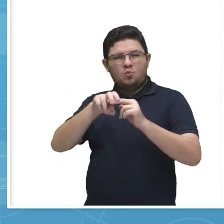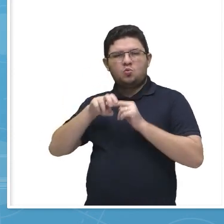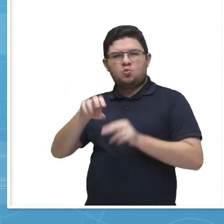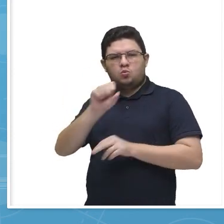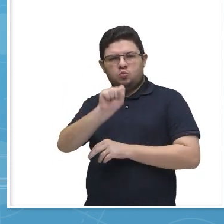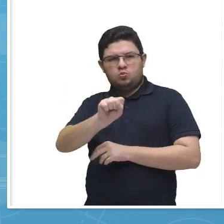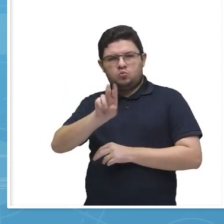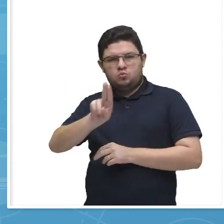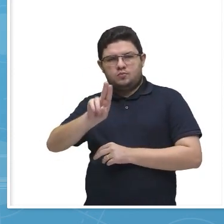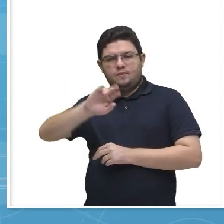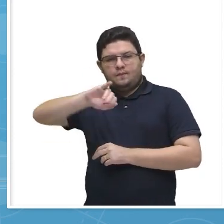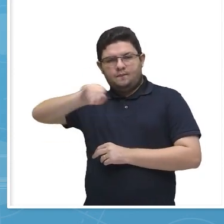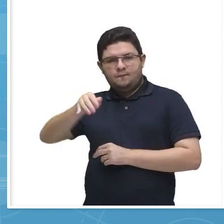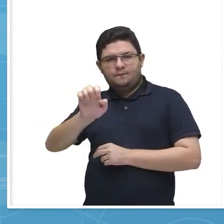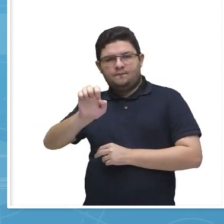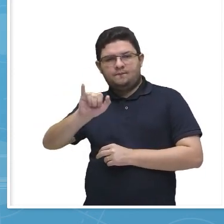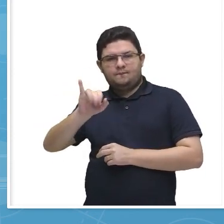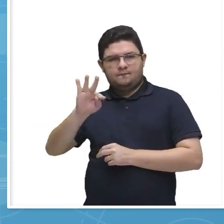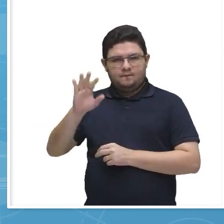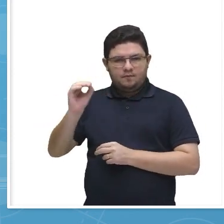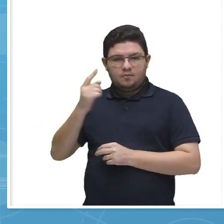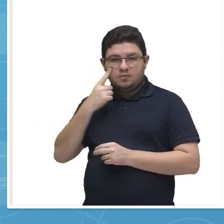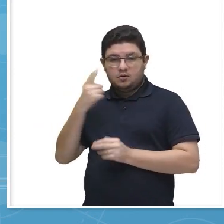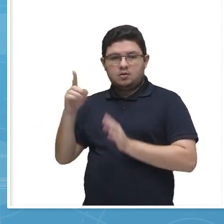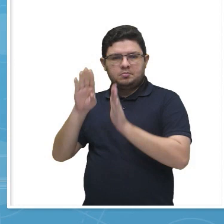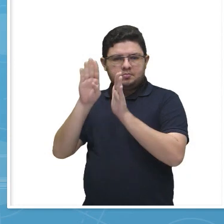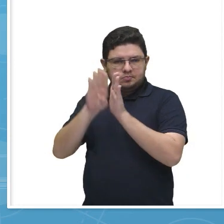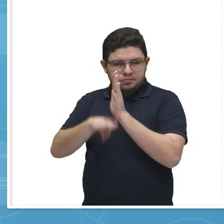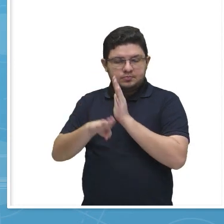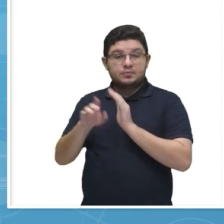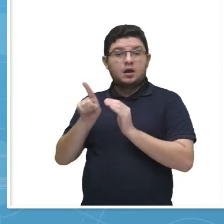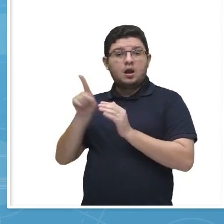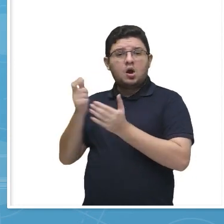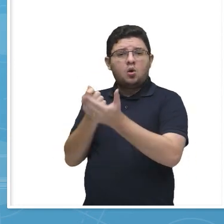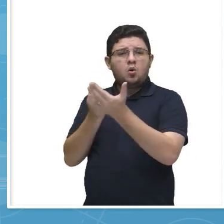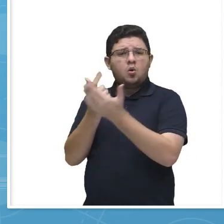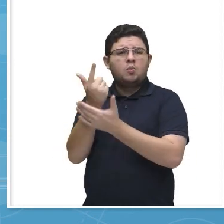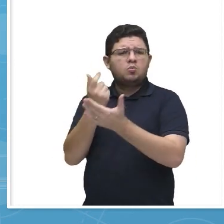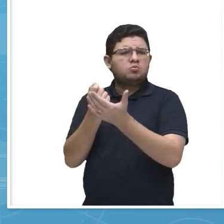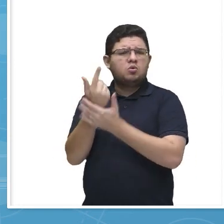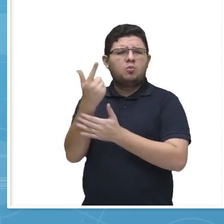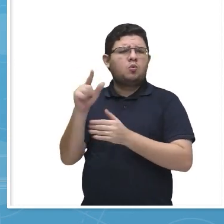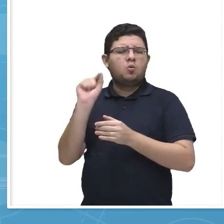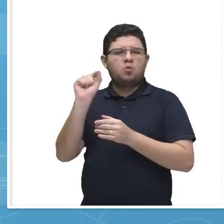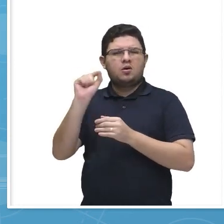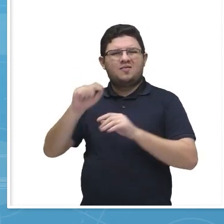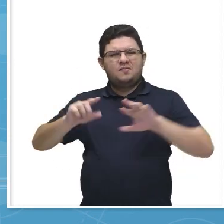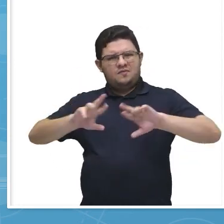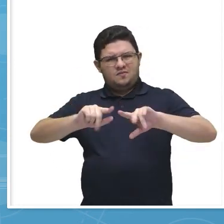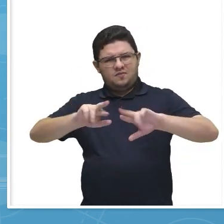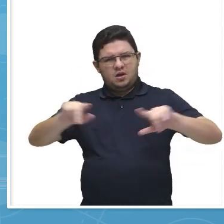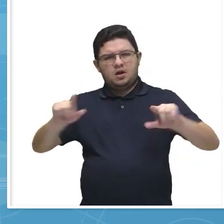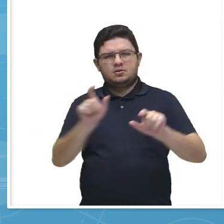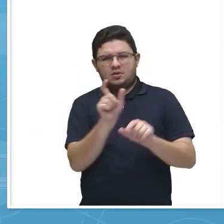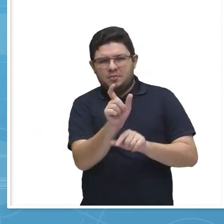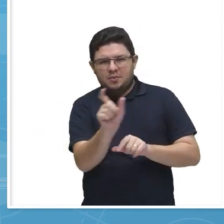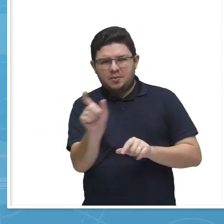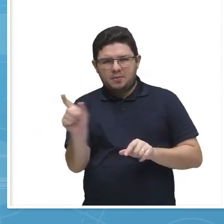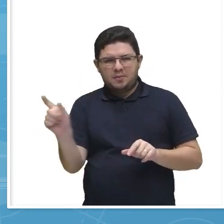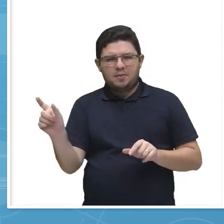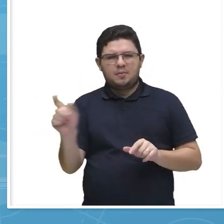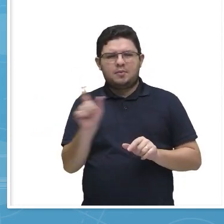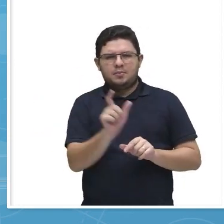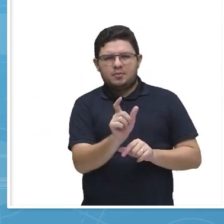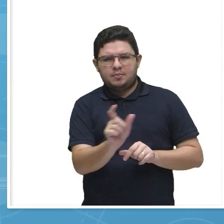Mas a Mariana comprou o quê? Não é? O que a Mariana comprou? várias figurinhas. Observem